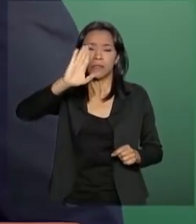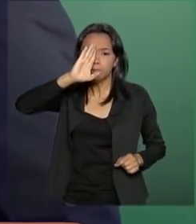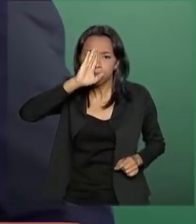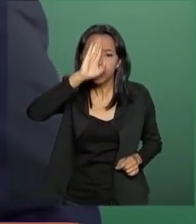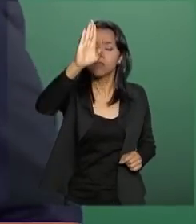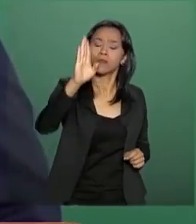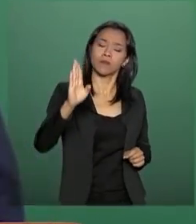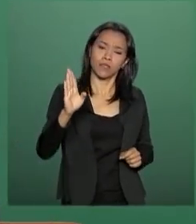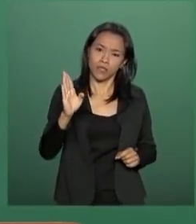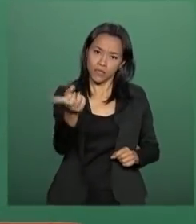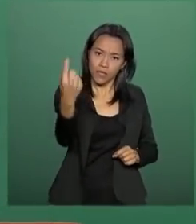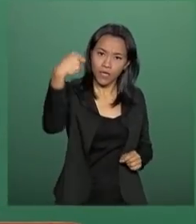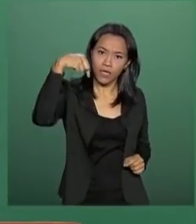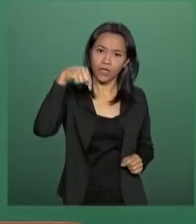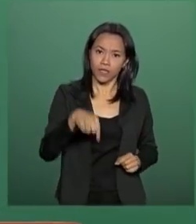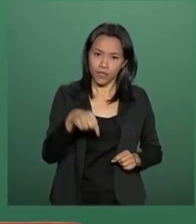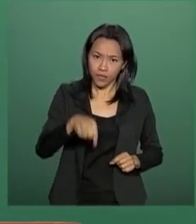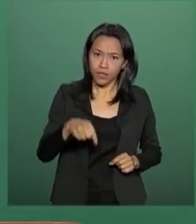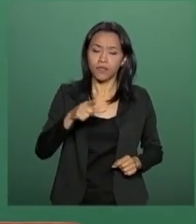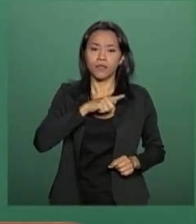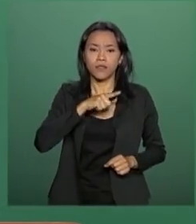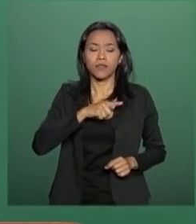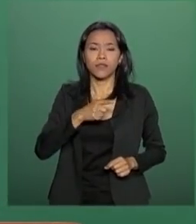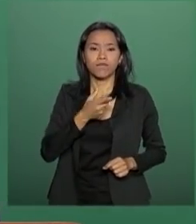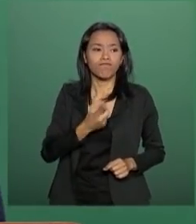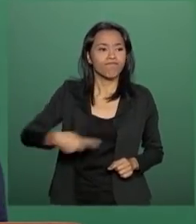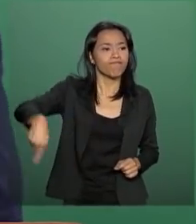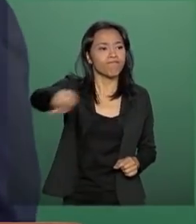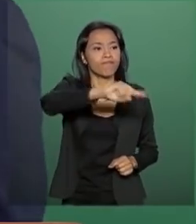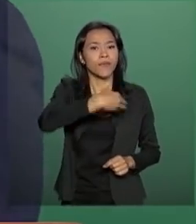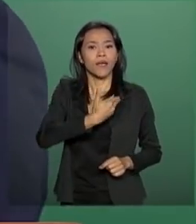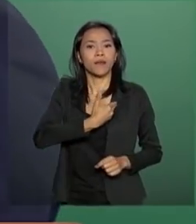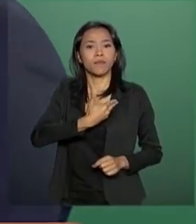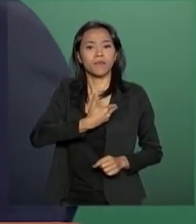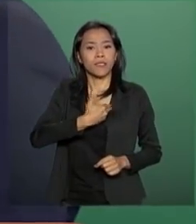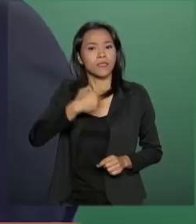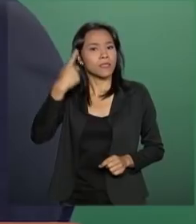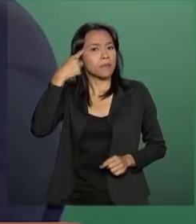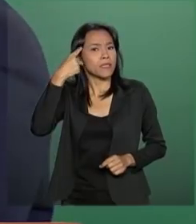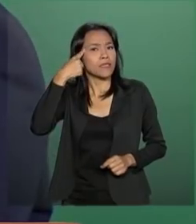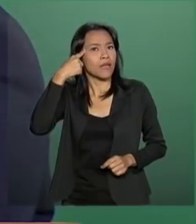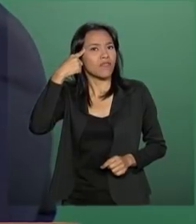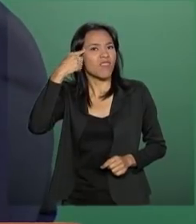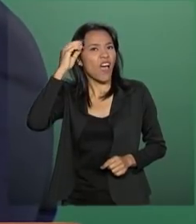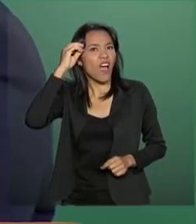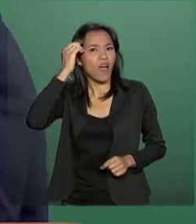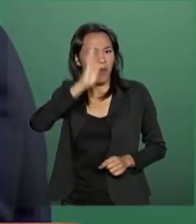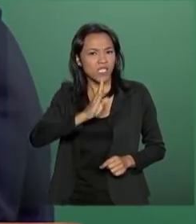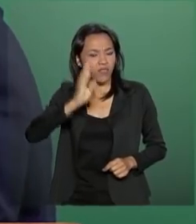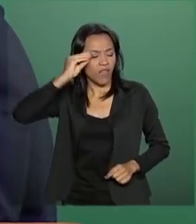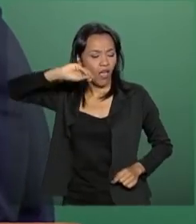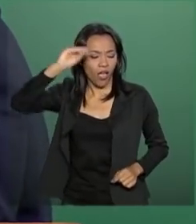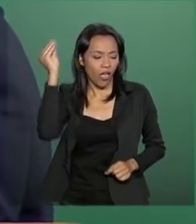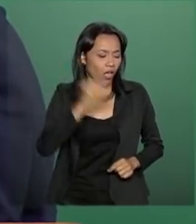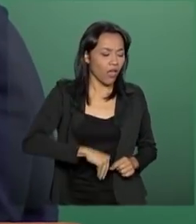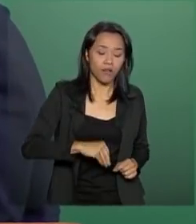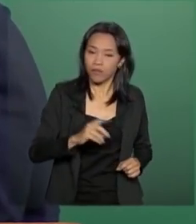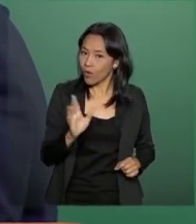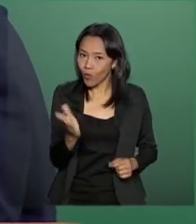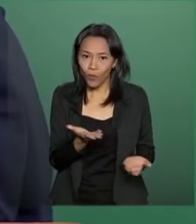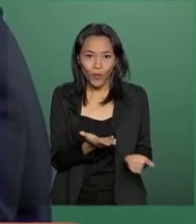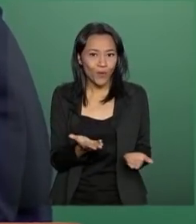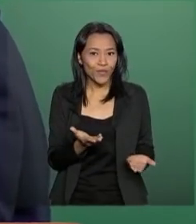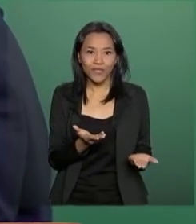aqui dentro, tem inúmeros amigos e amigas que pensavam em sair do Brasil. Hoje não. Hoje querem, junto